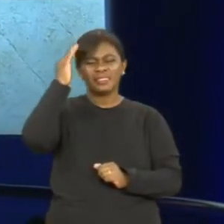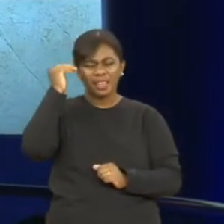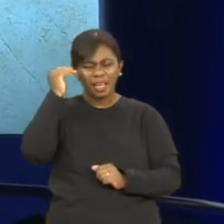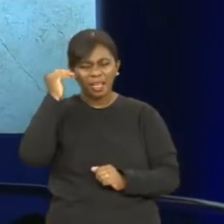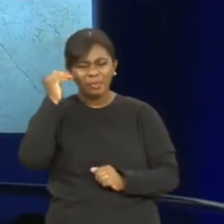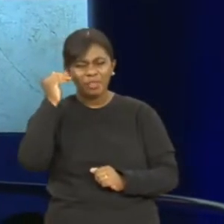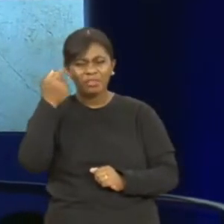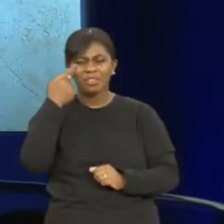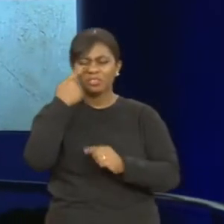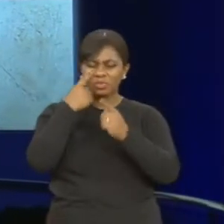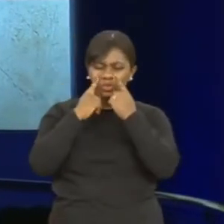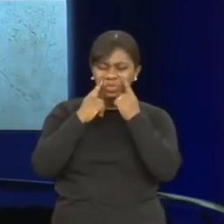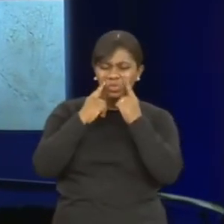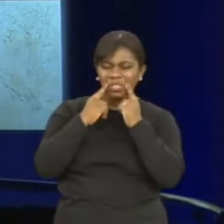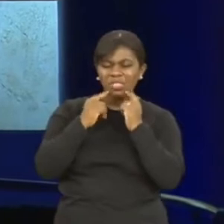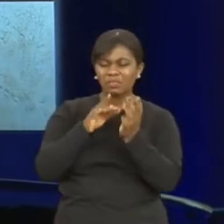falso,